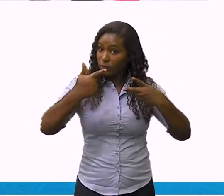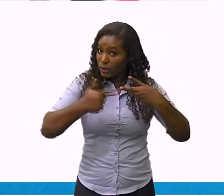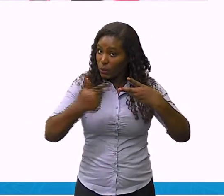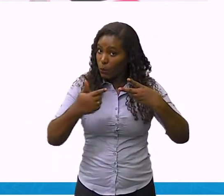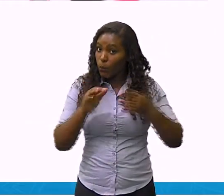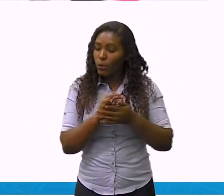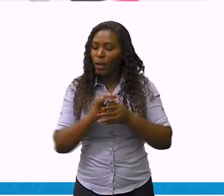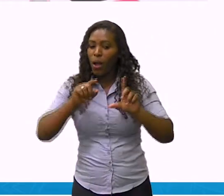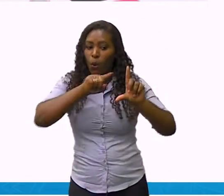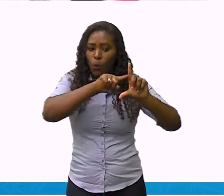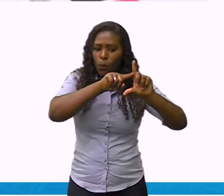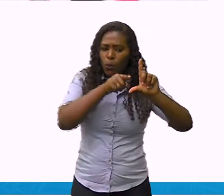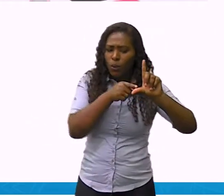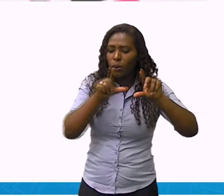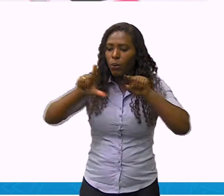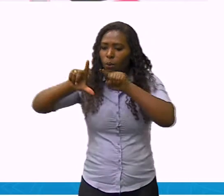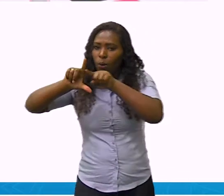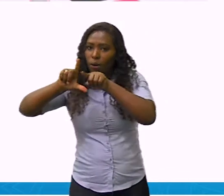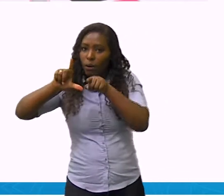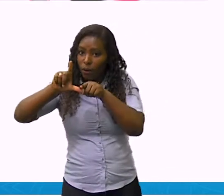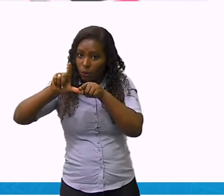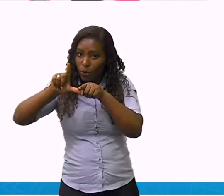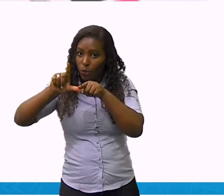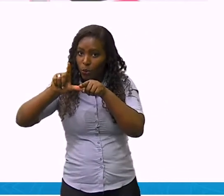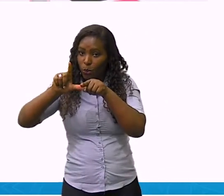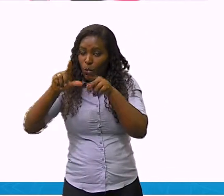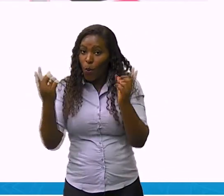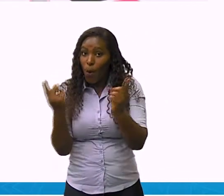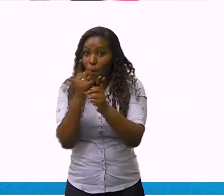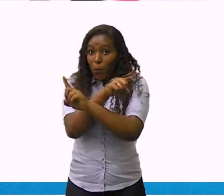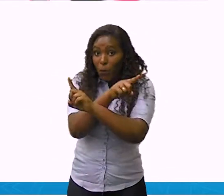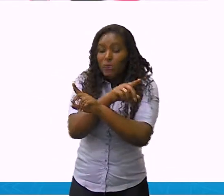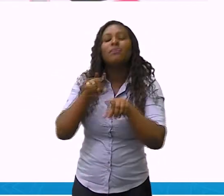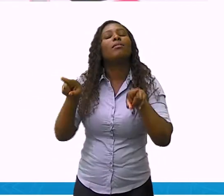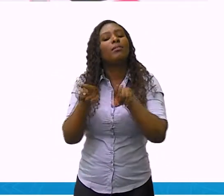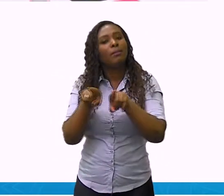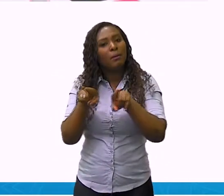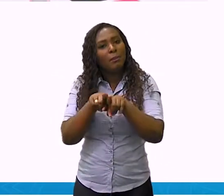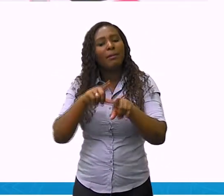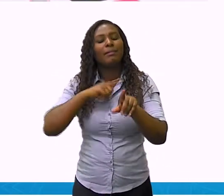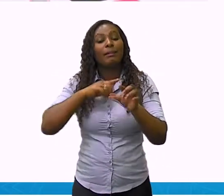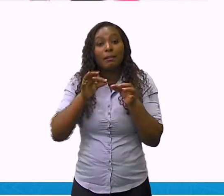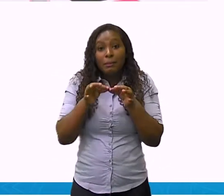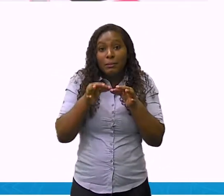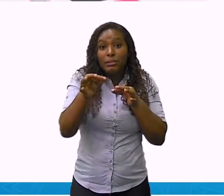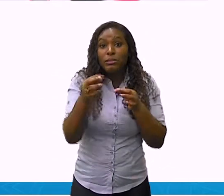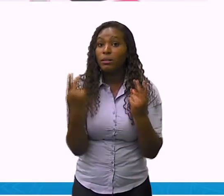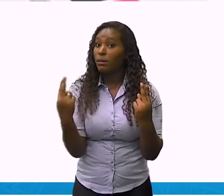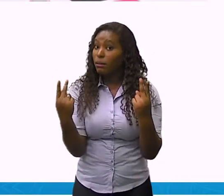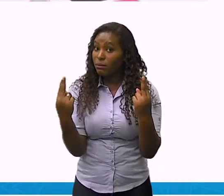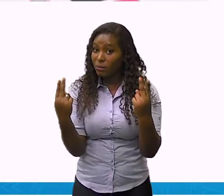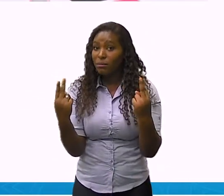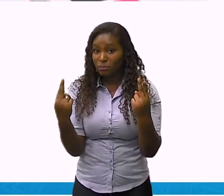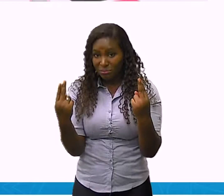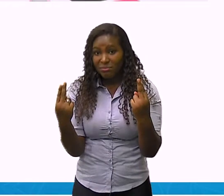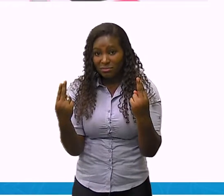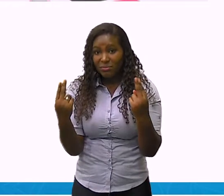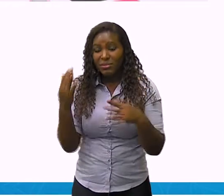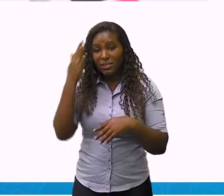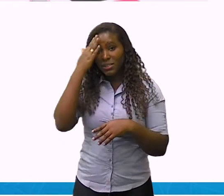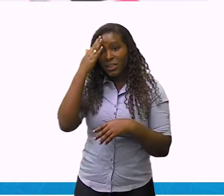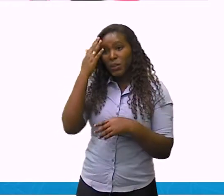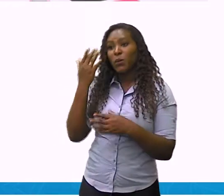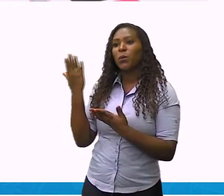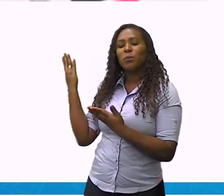opostos são congruentes. Este ângulo aqui vai ser congruente com este, e assim, esse aqui com